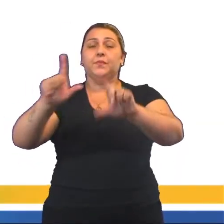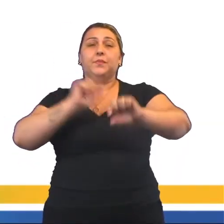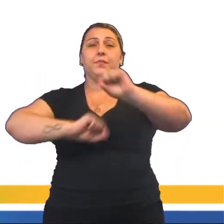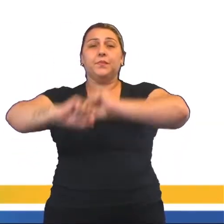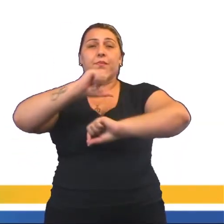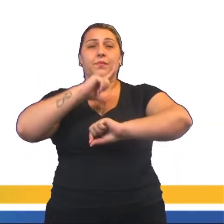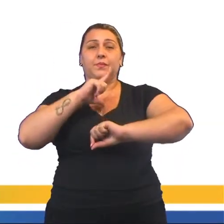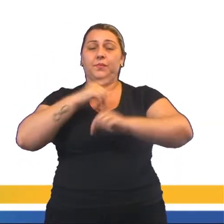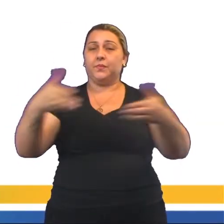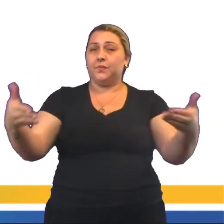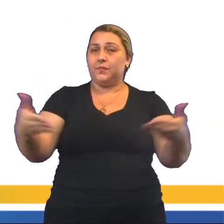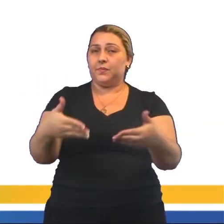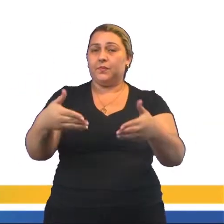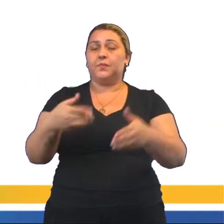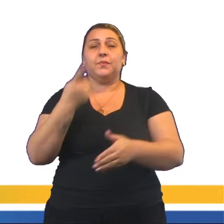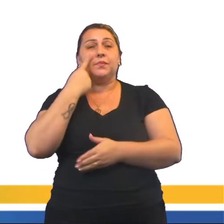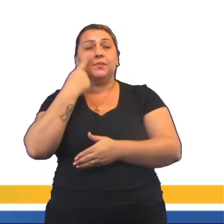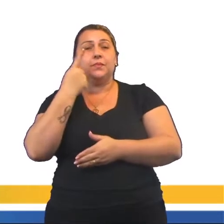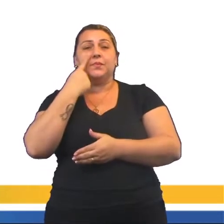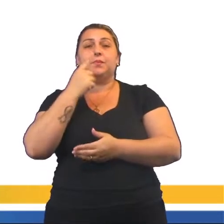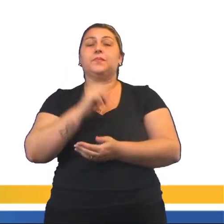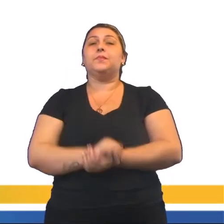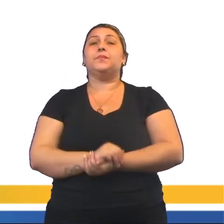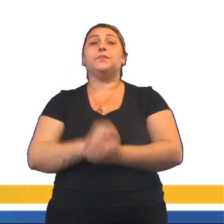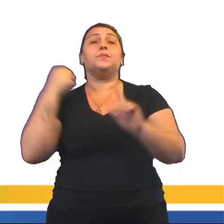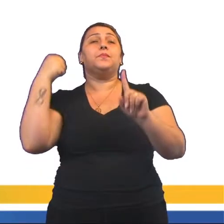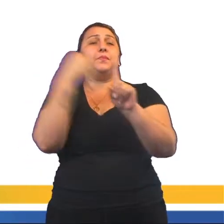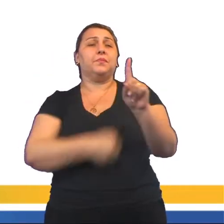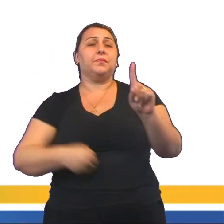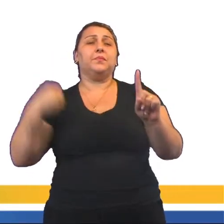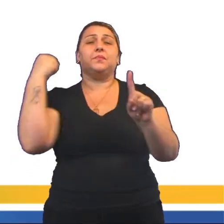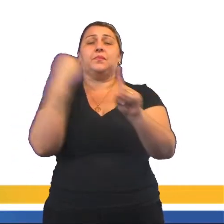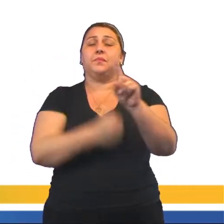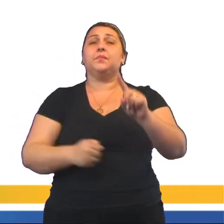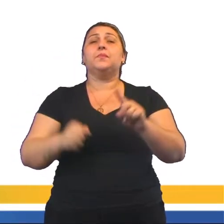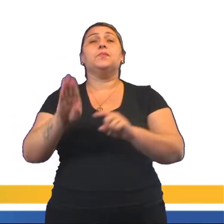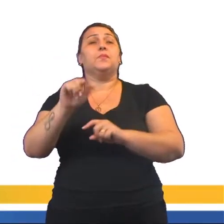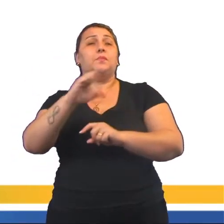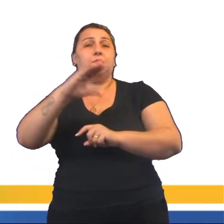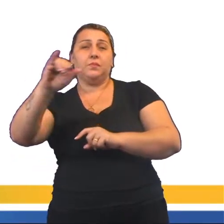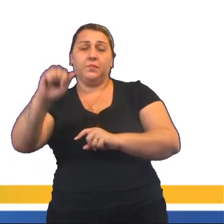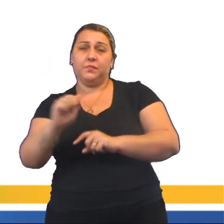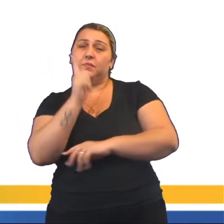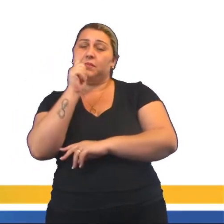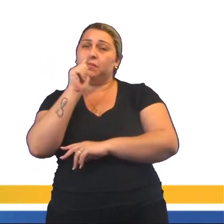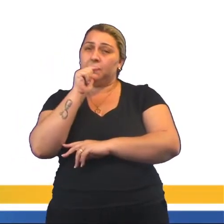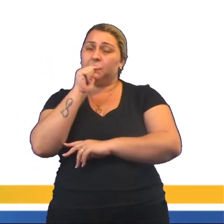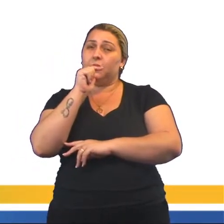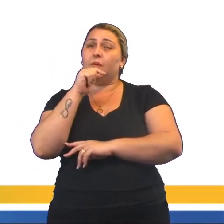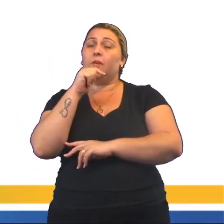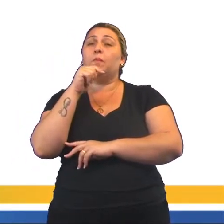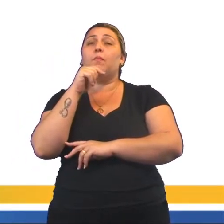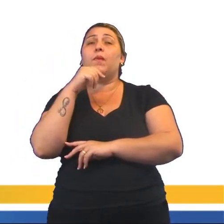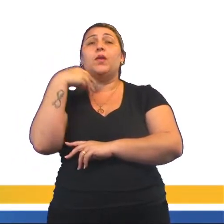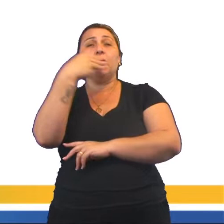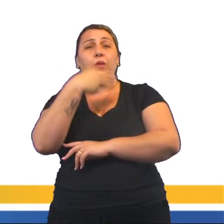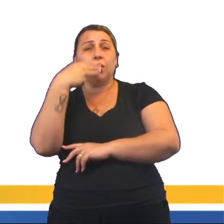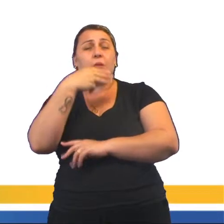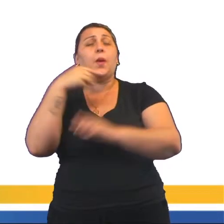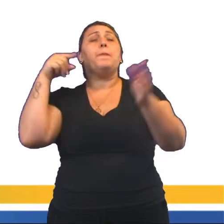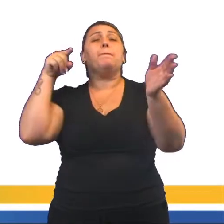que nós temos para você hoje. Olha só. Impacto sobre as bacias hidrográficas de água doce. E aí